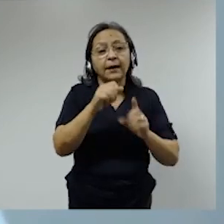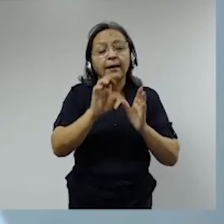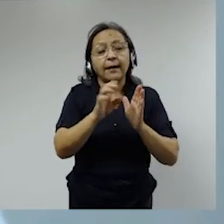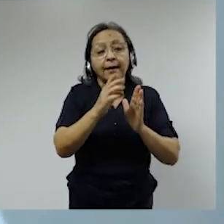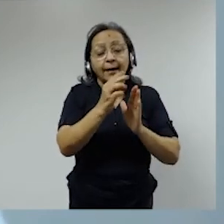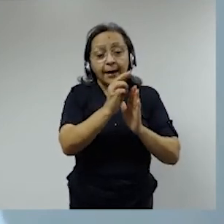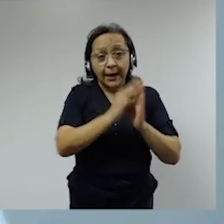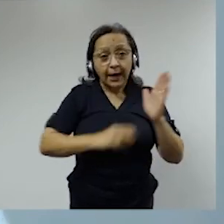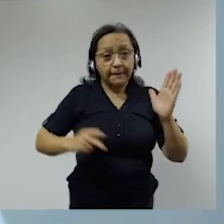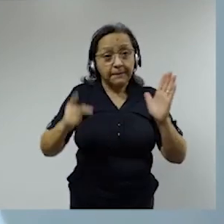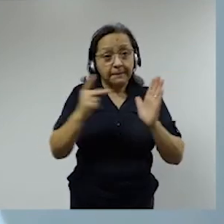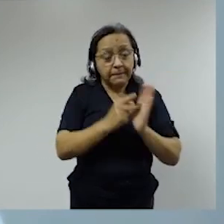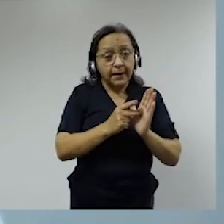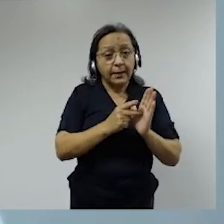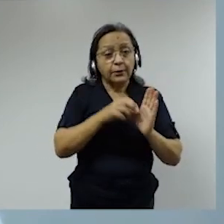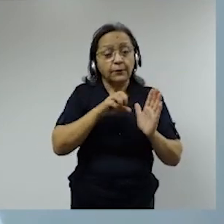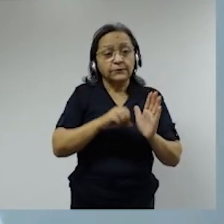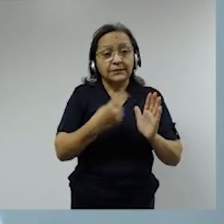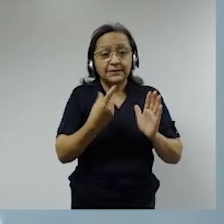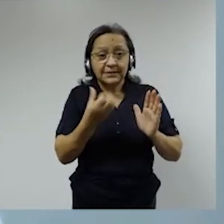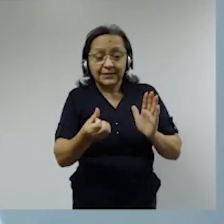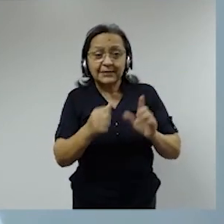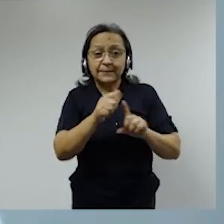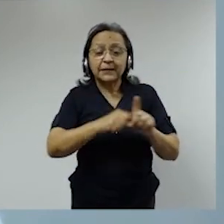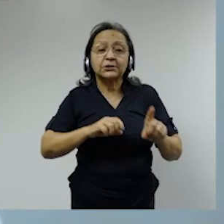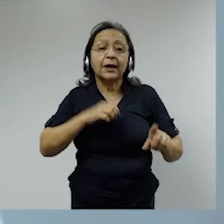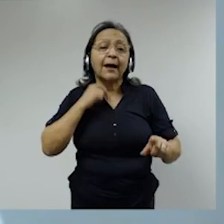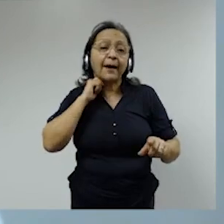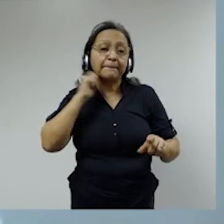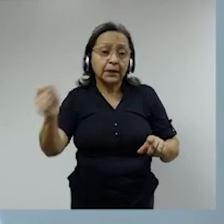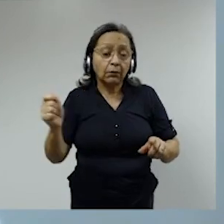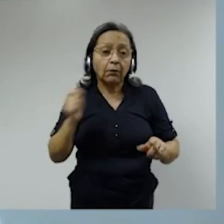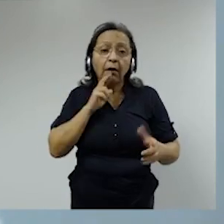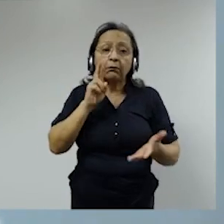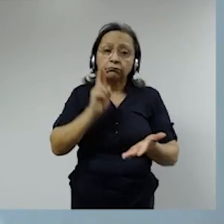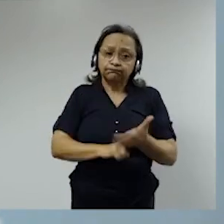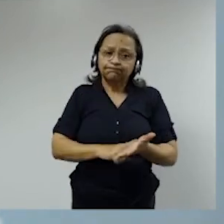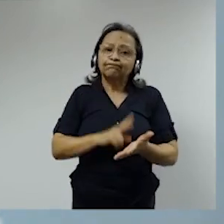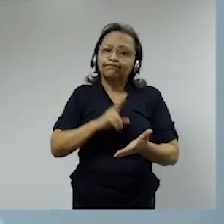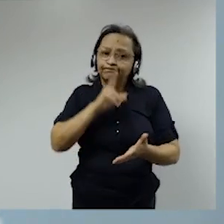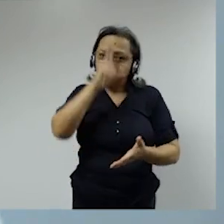abril, reconheceram na pandemia motivo de força maior e apresentaram sob